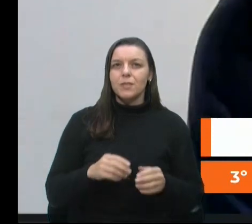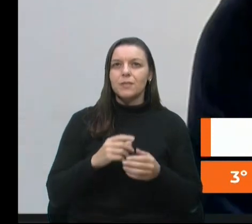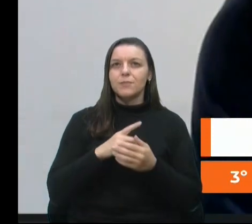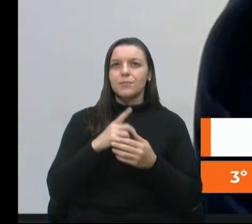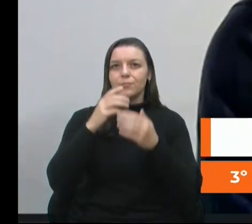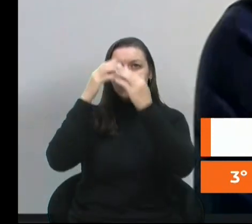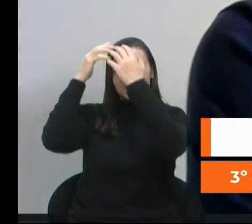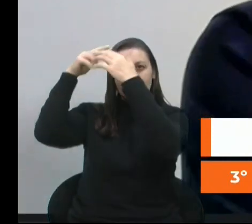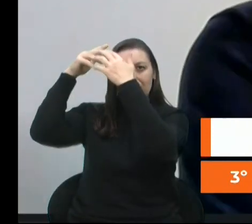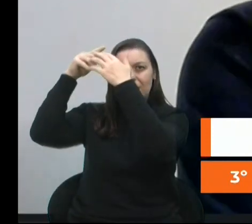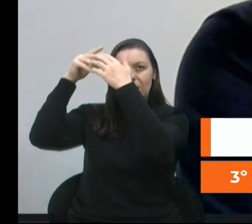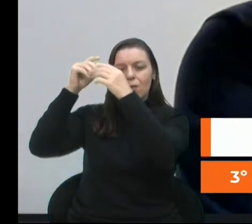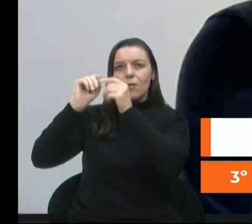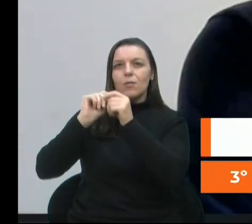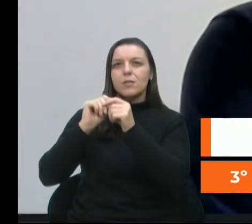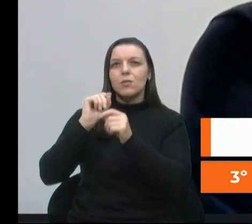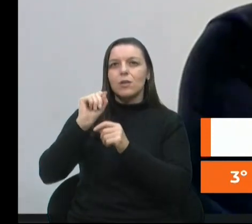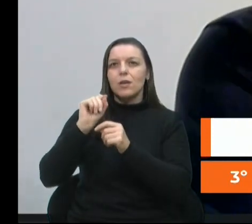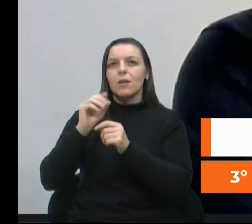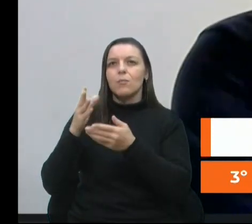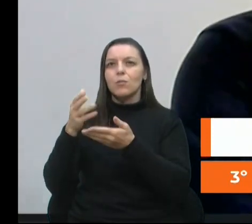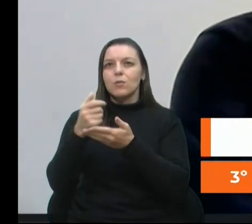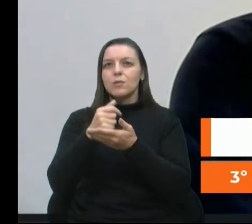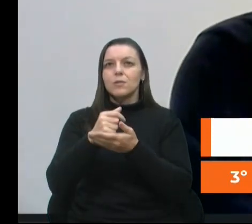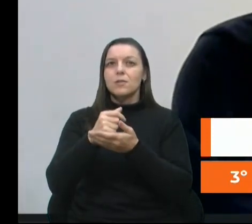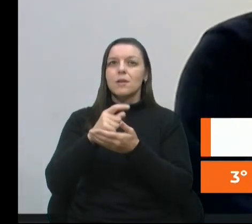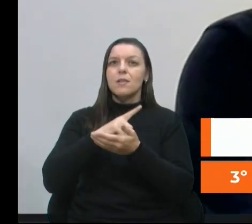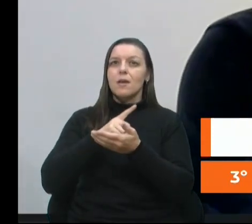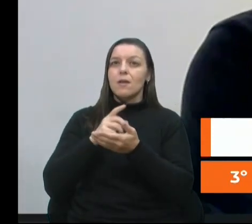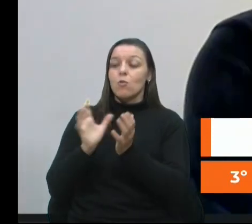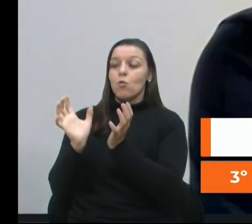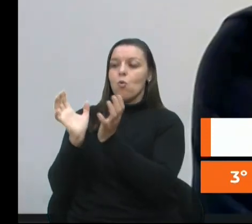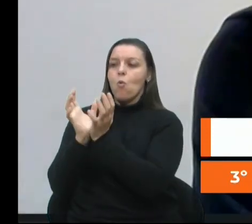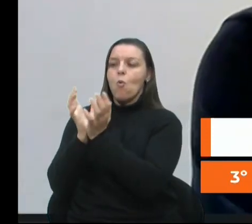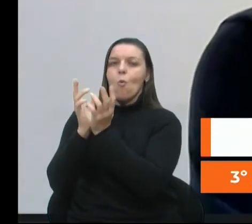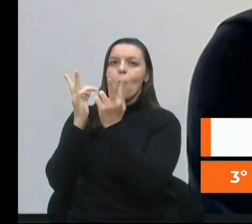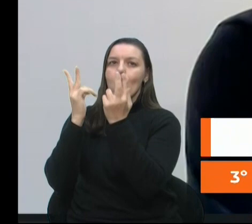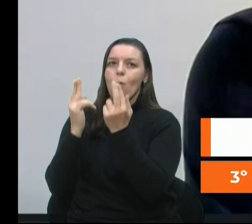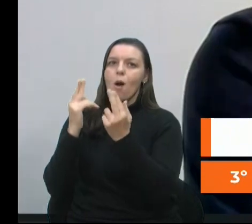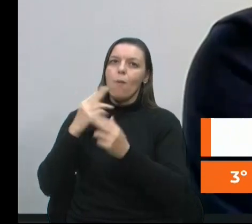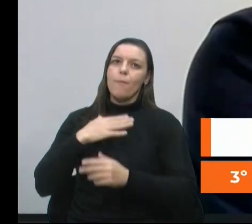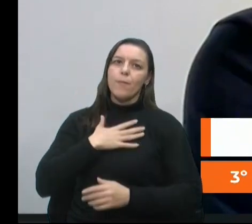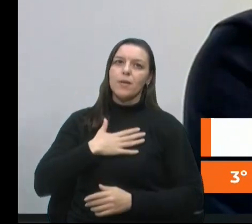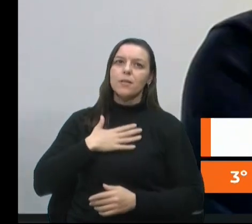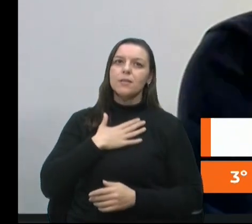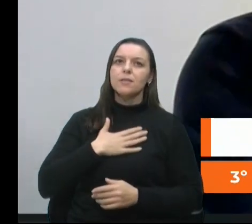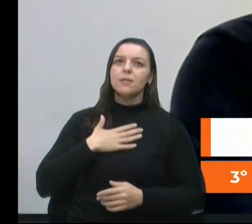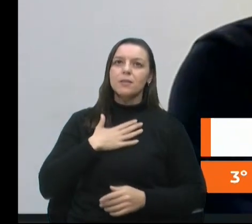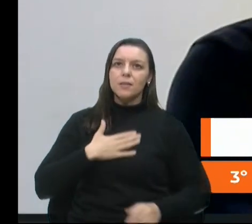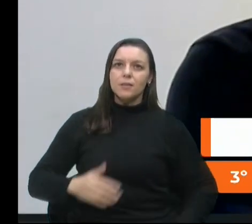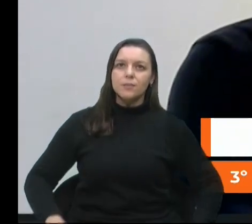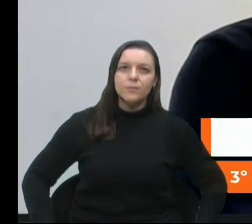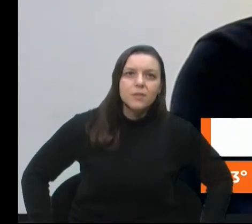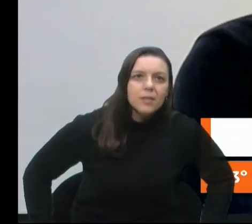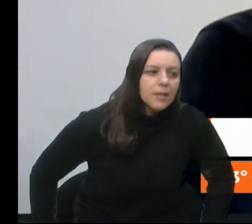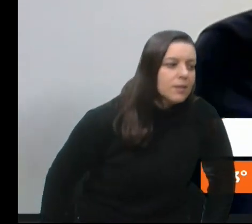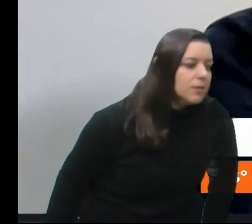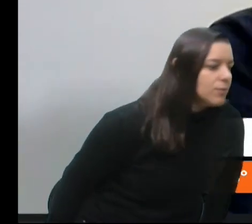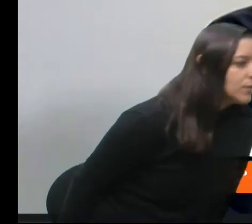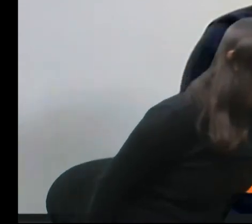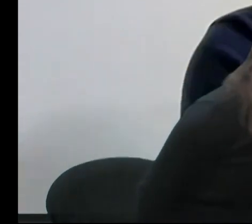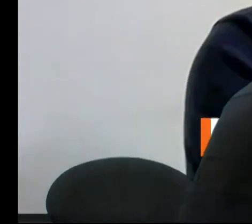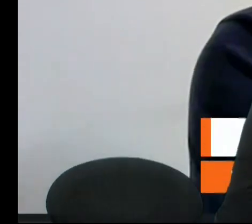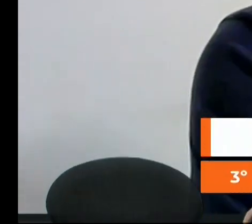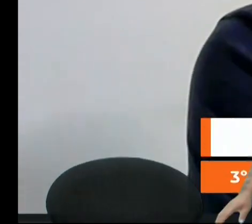aquele cérebro vai fazer o quê? Busque enquadrar-se, busque fazer, busque pertencer.